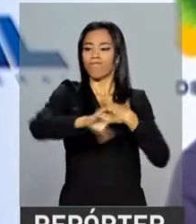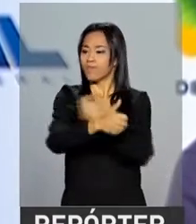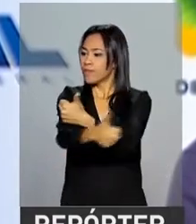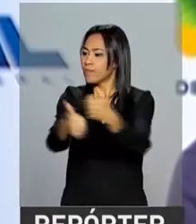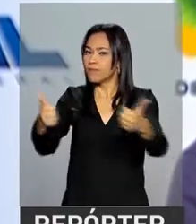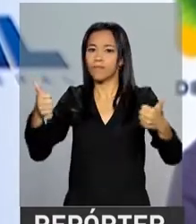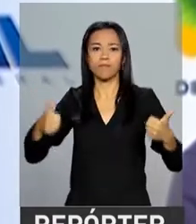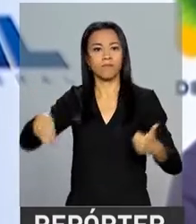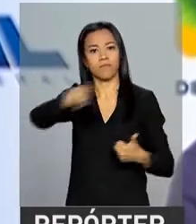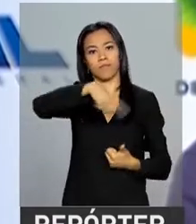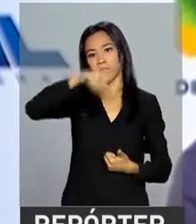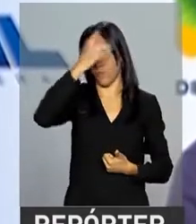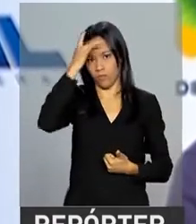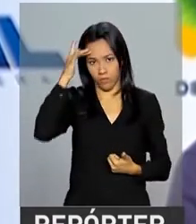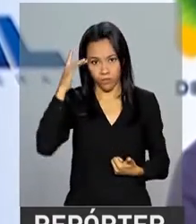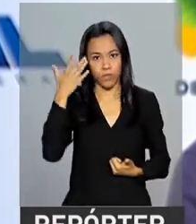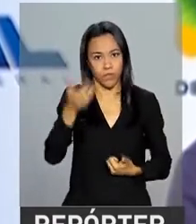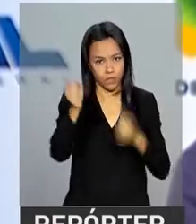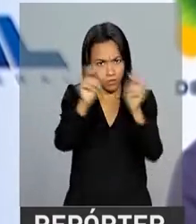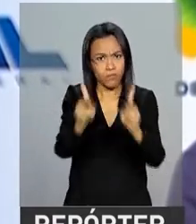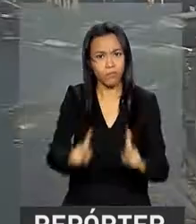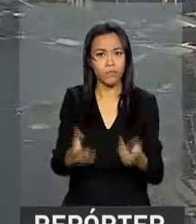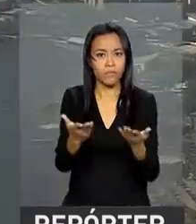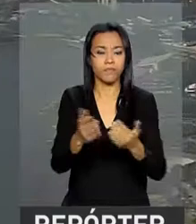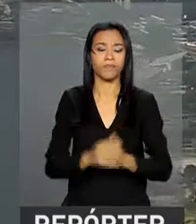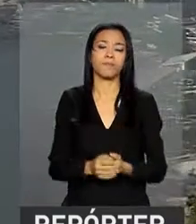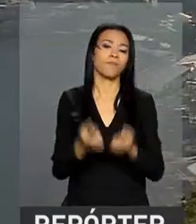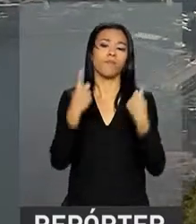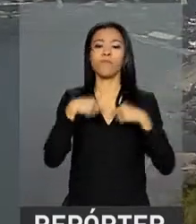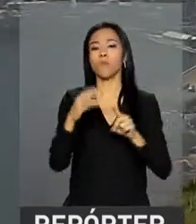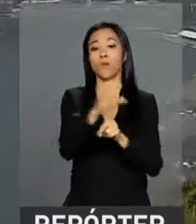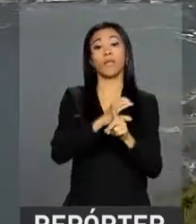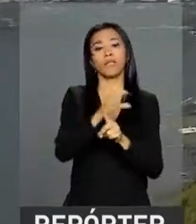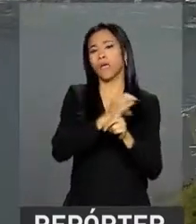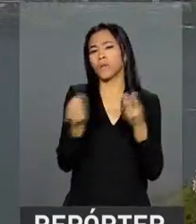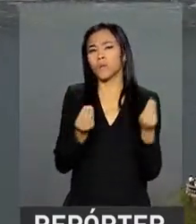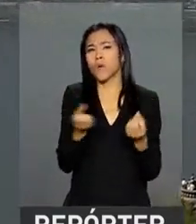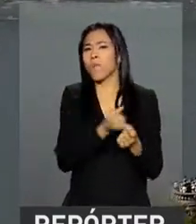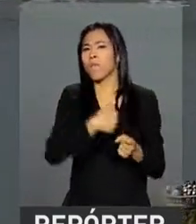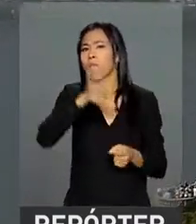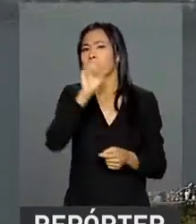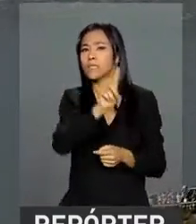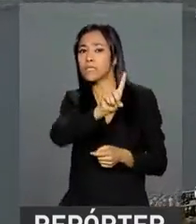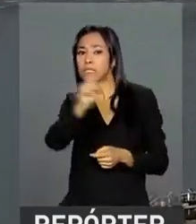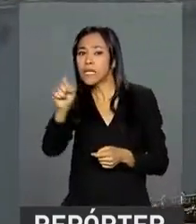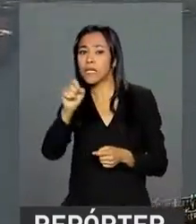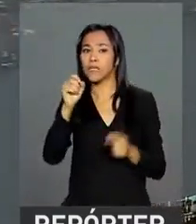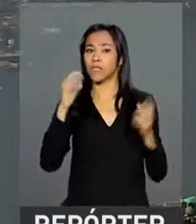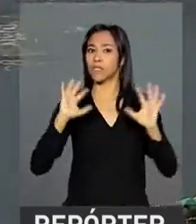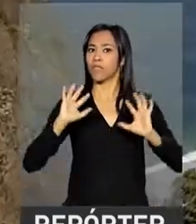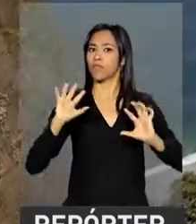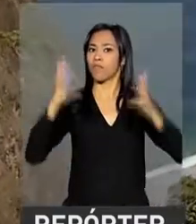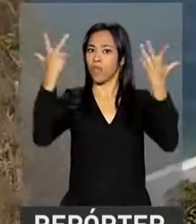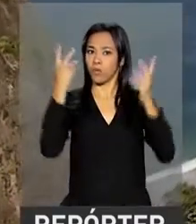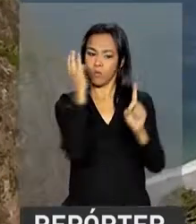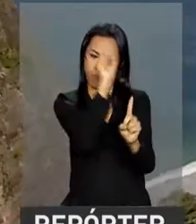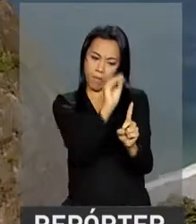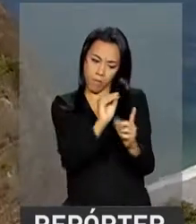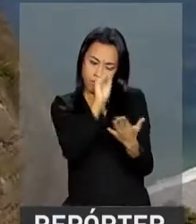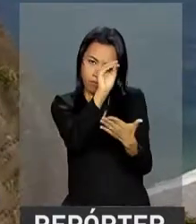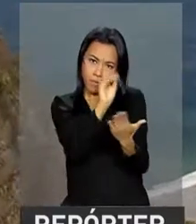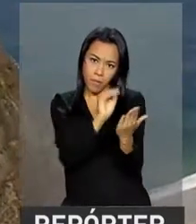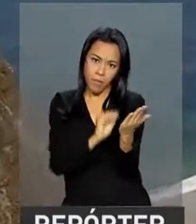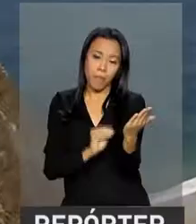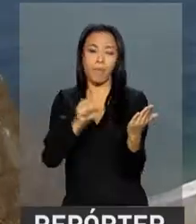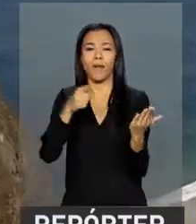e paz à sua comunidade o calendário conta com mais de 100 eventos para deixar a cidade já famosa